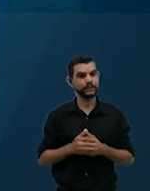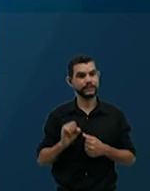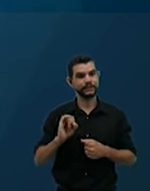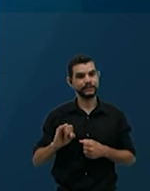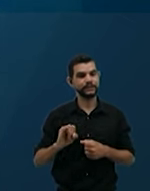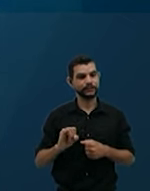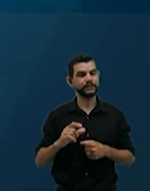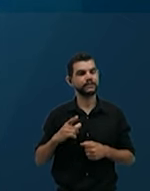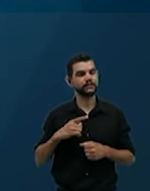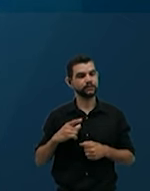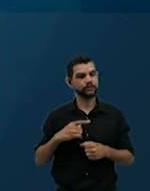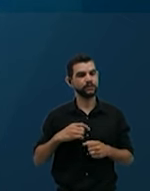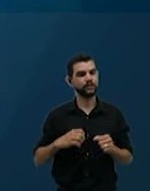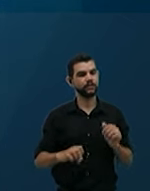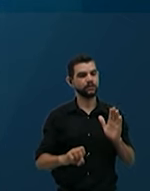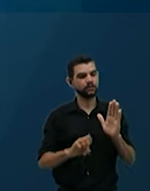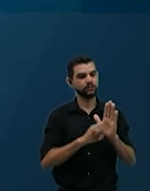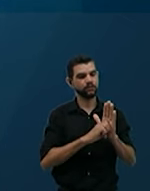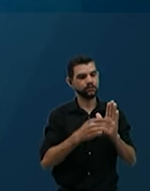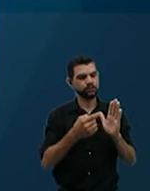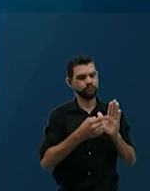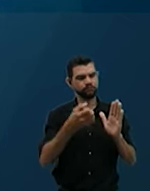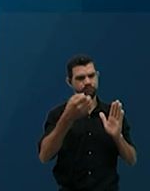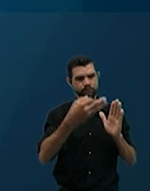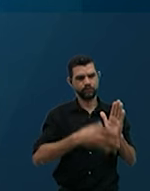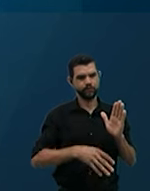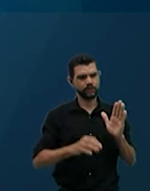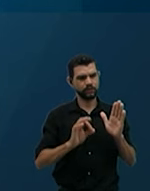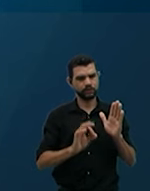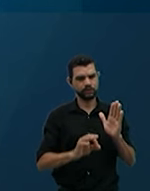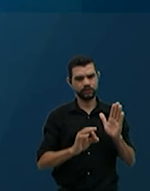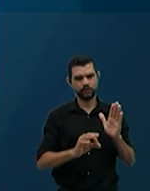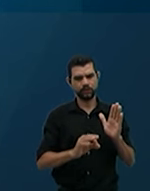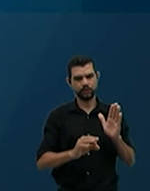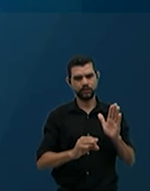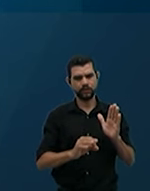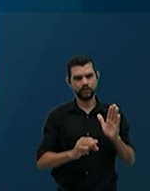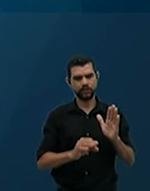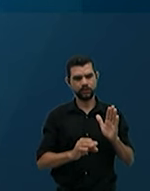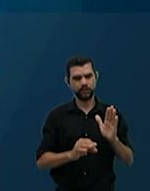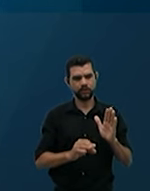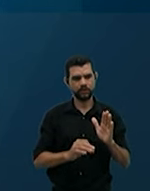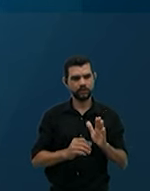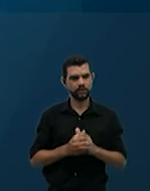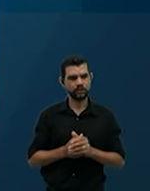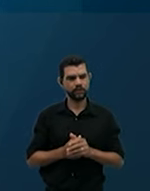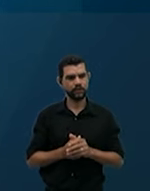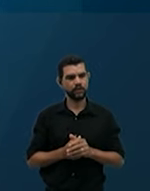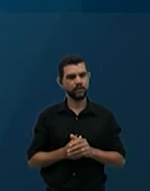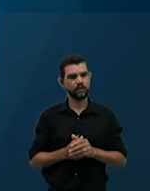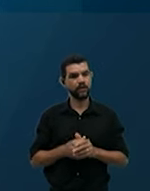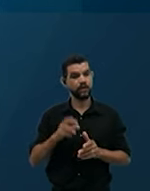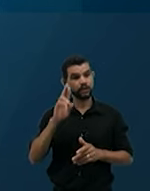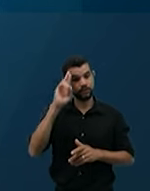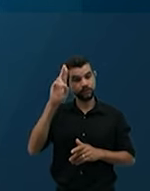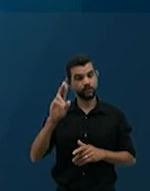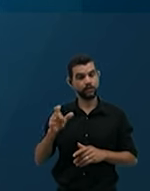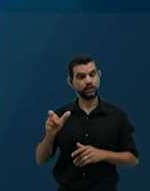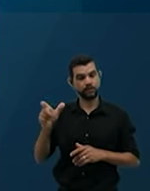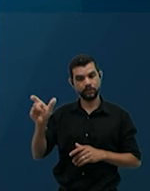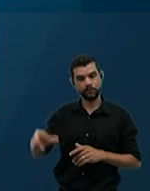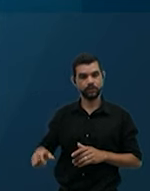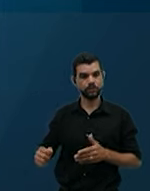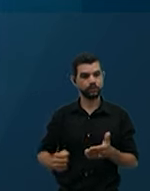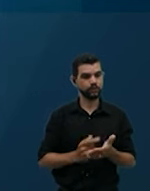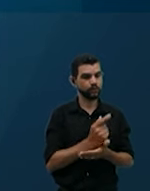edital imputando a responsabilidade tributária ao arrematante, caso em que haveria subrogação pessoal